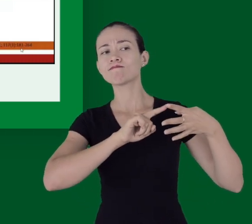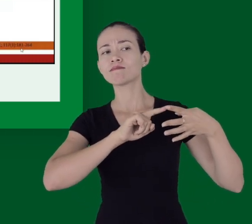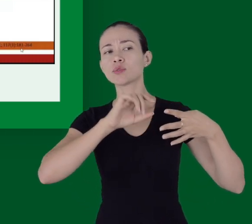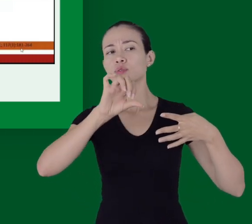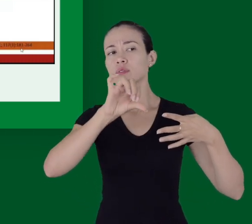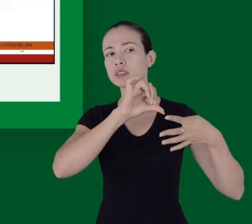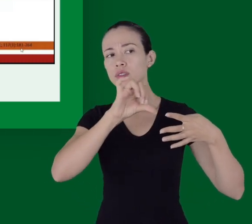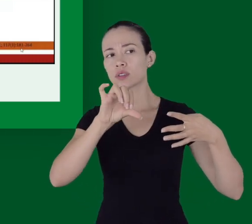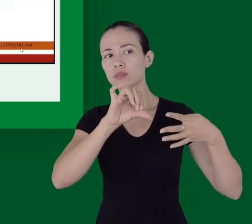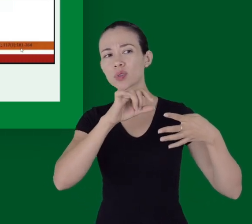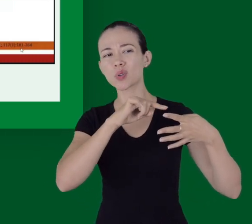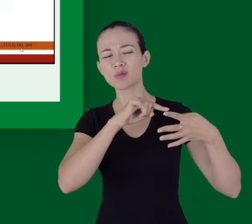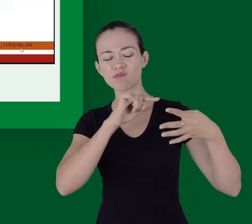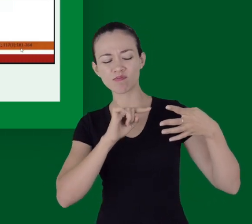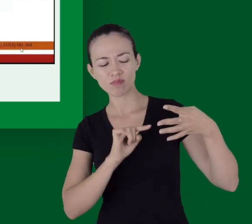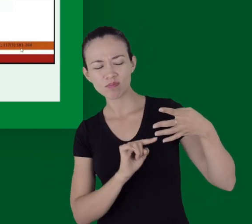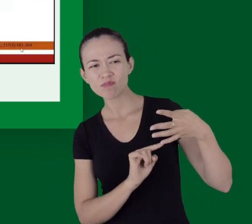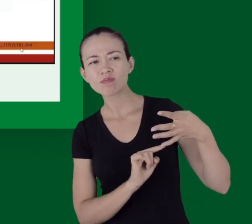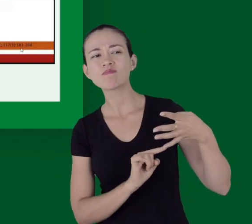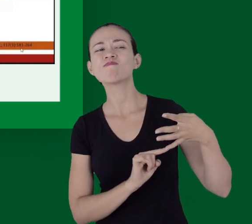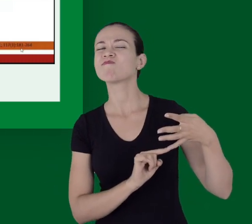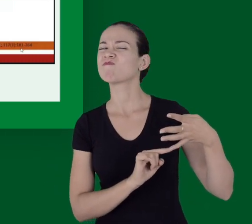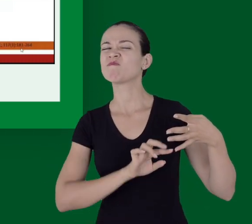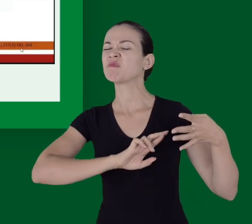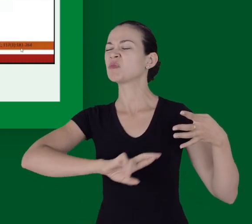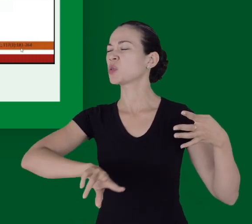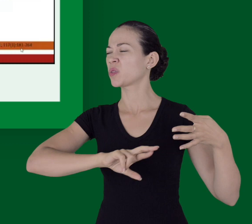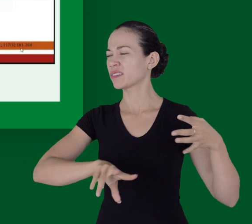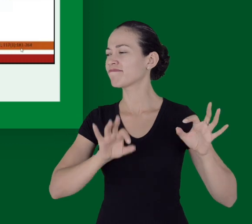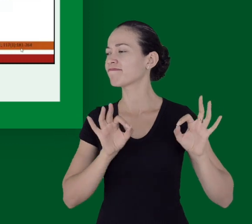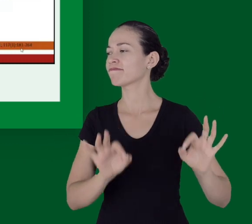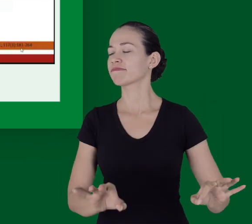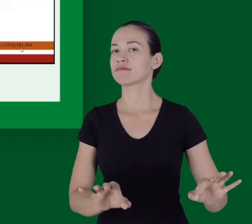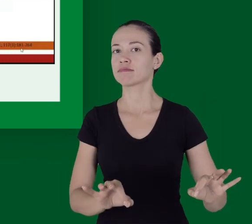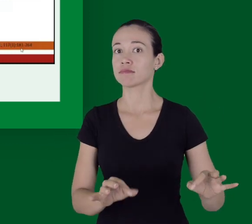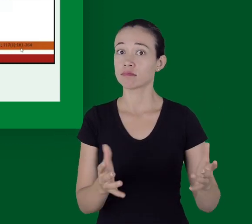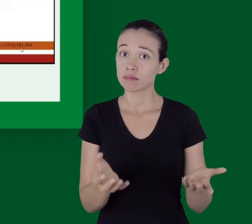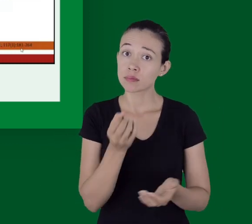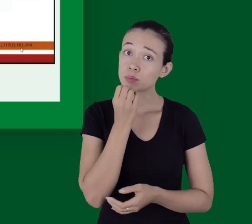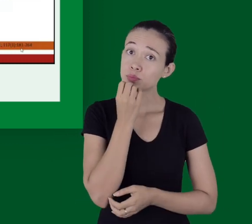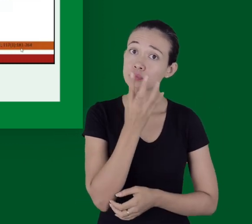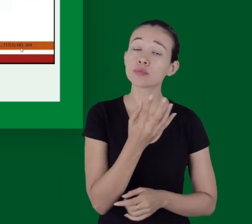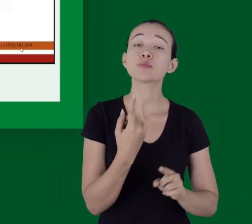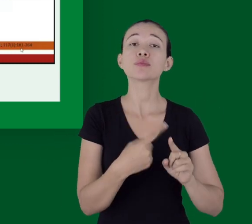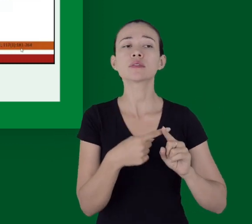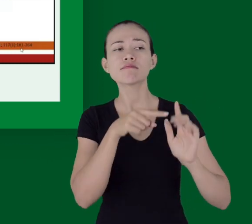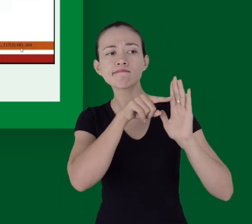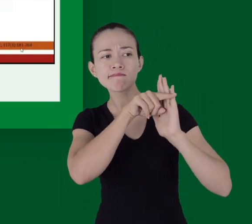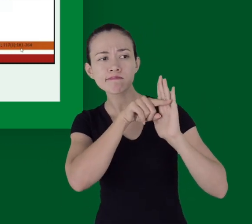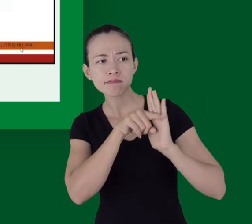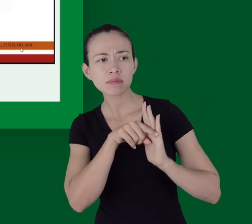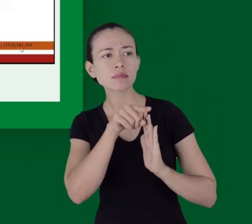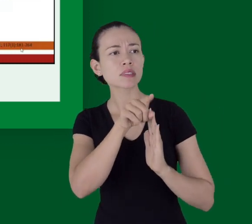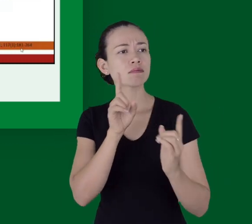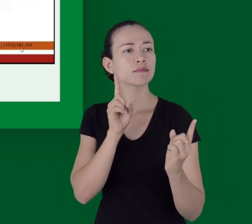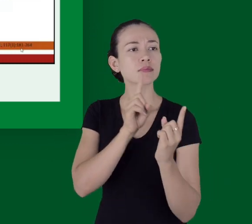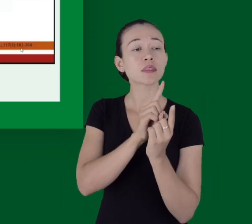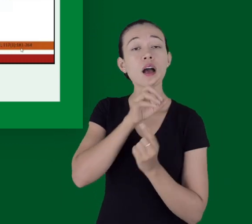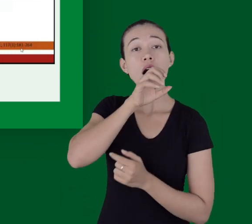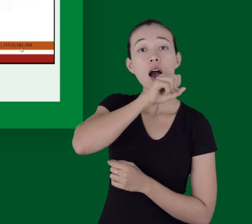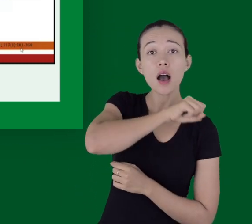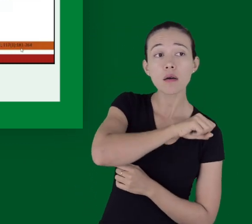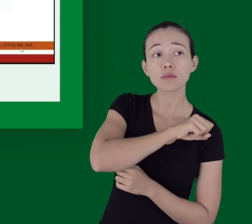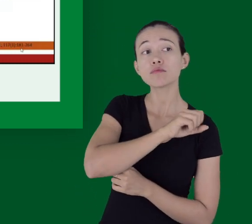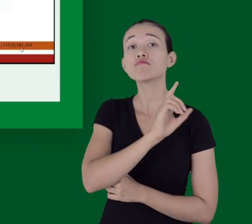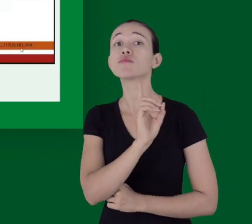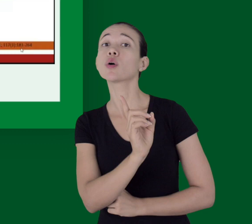de 99% de ser, ou aquela chance de 99% de não ser. Porque ou você descarta, até para triagem desse paciente, né, atender mais